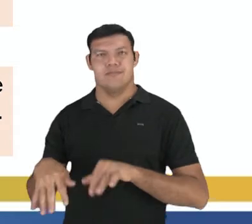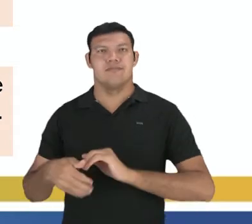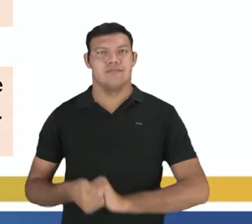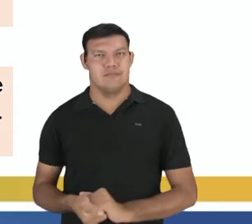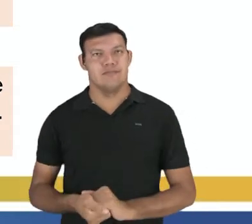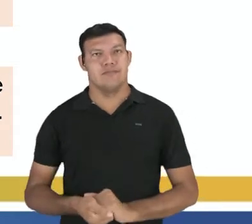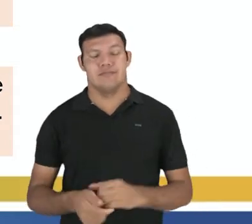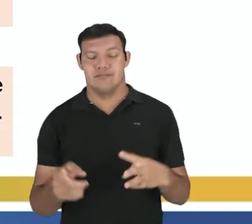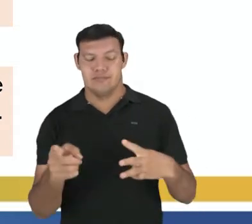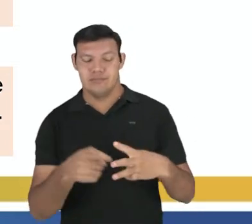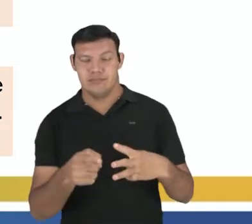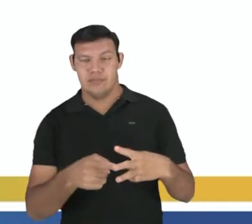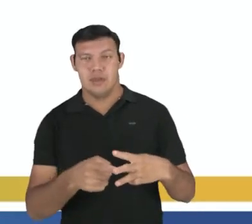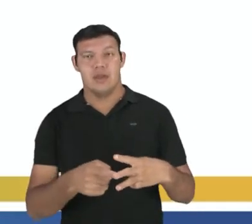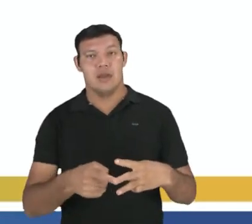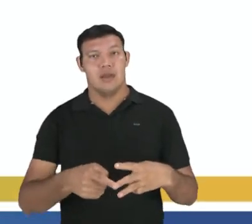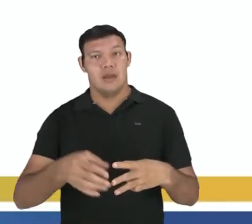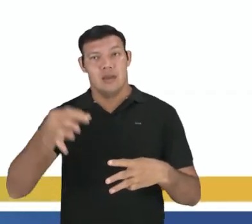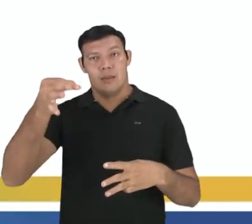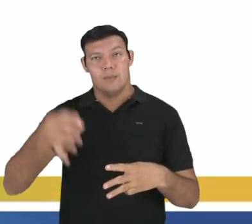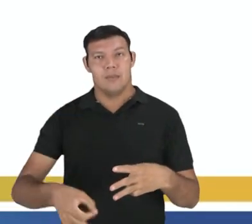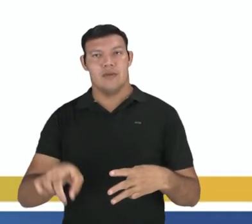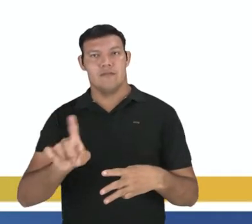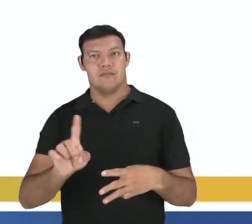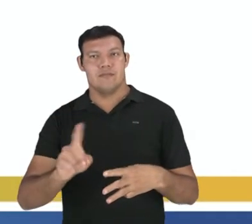aí o pretérito imperfeito.